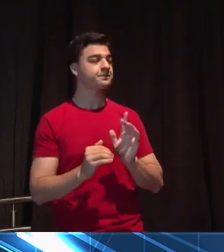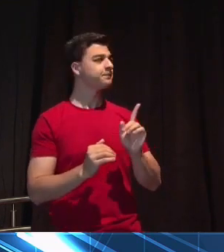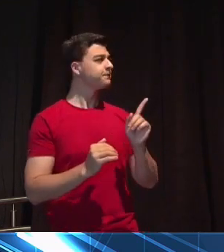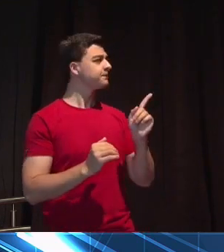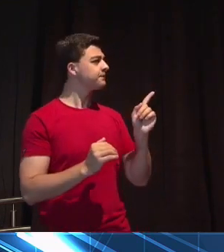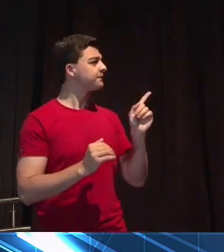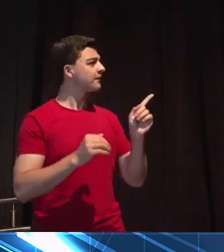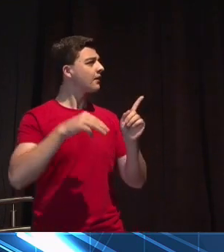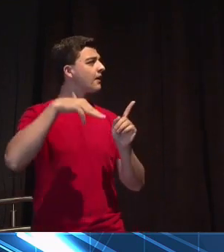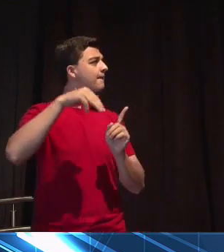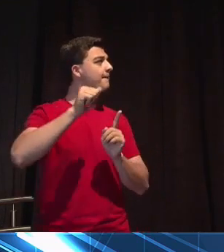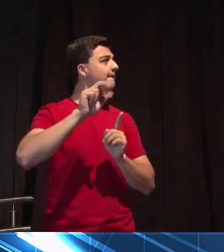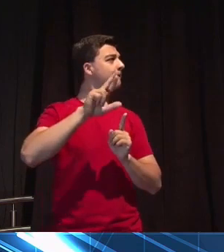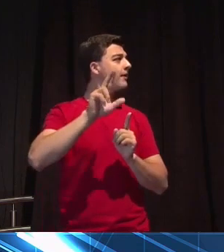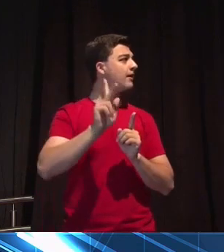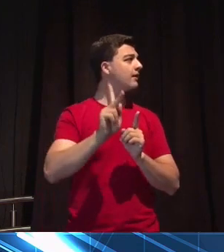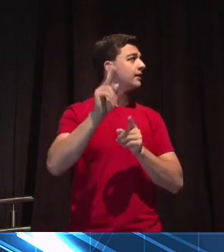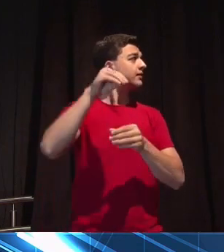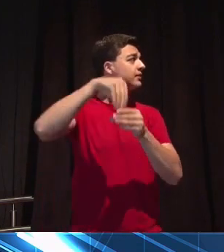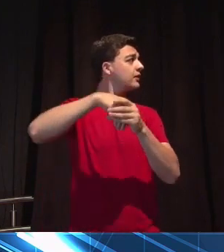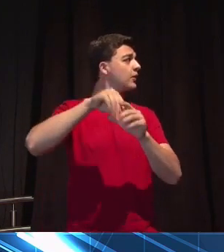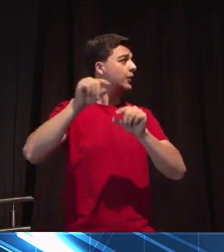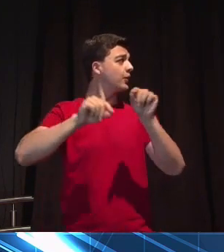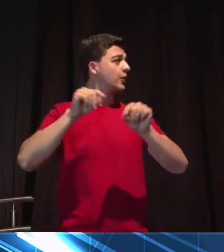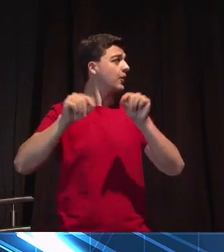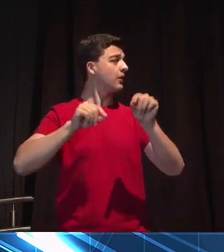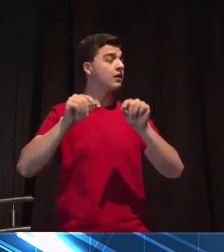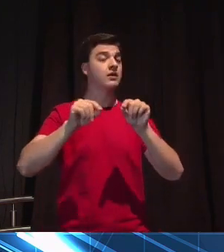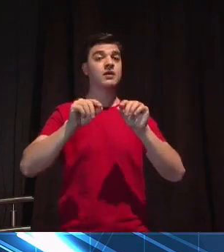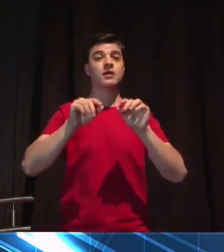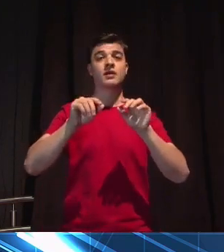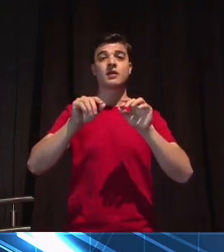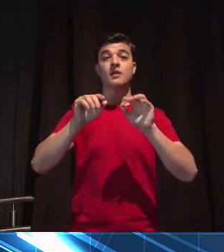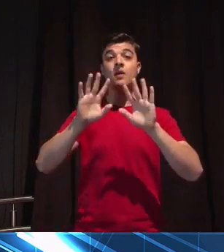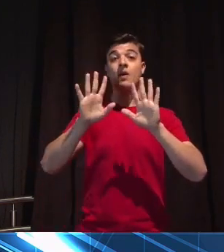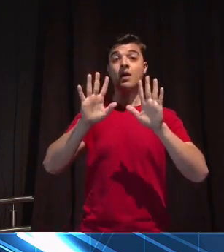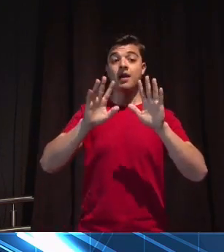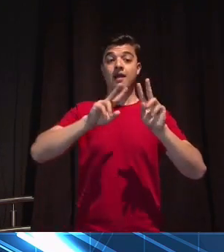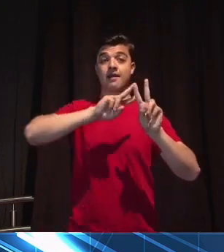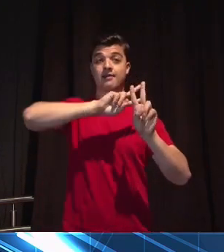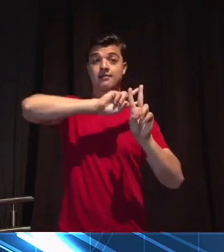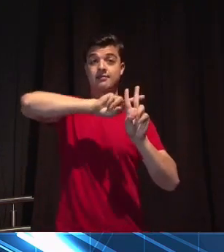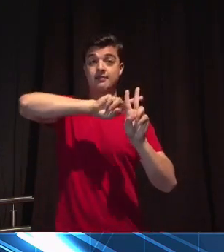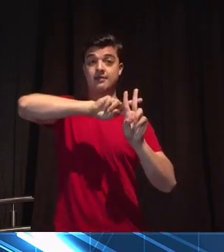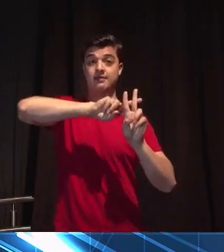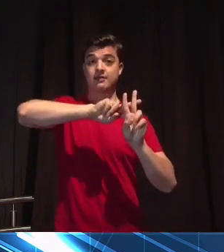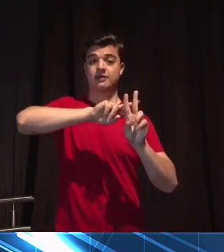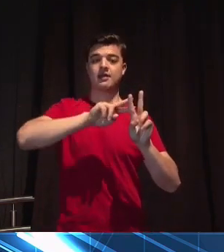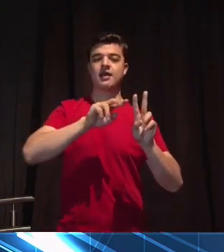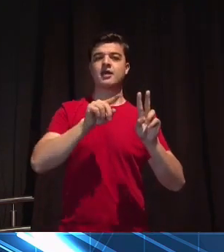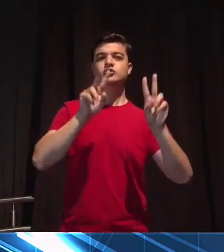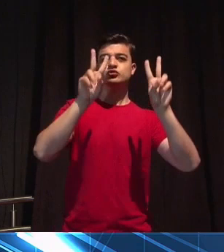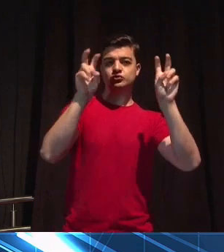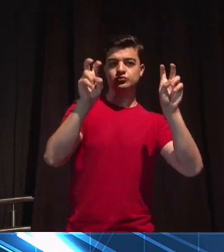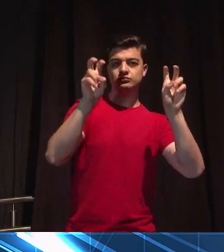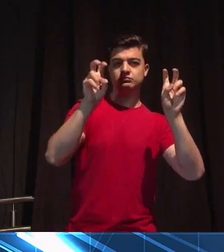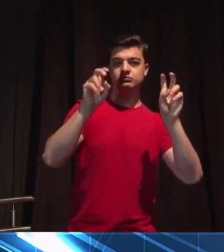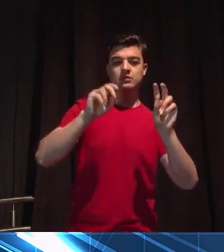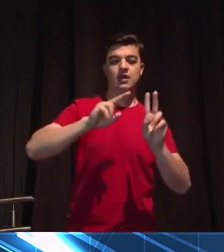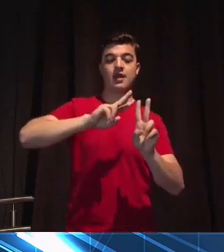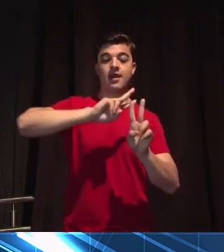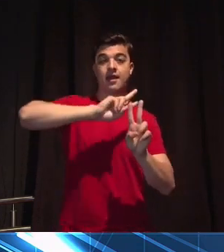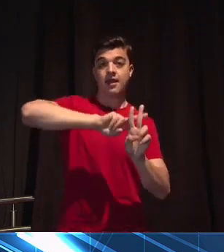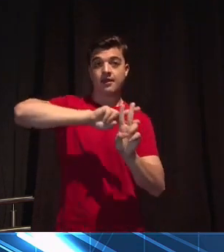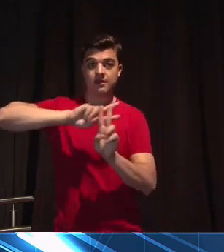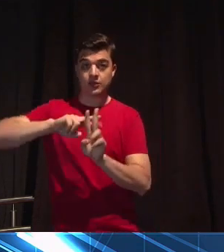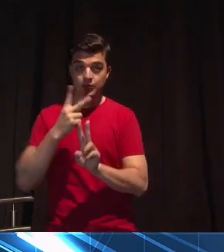markdão vai ter por exemplo uma hashtag é o título duas hashtags é uma sessão do capítulo então é Market Down né pessoal não sei se